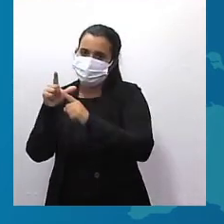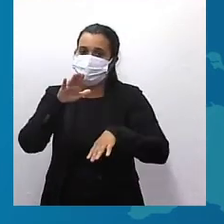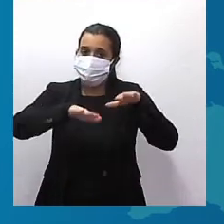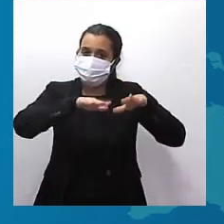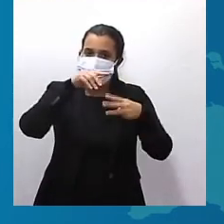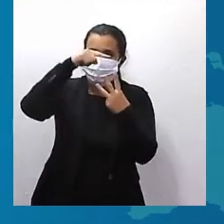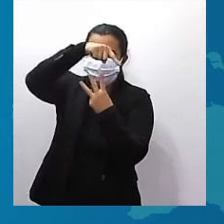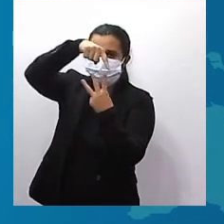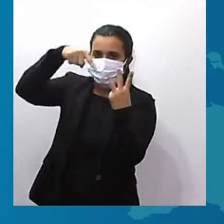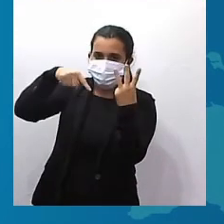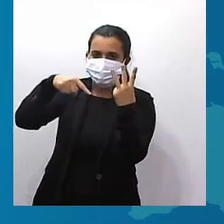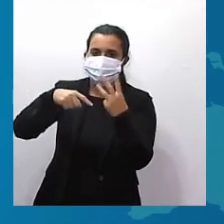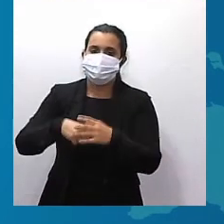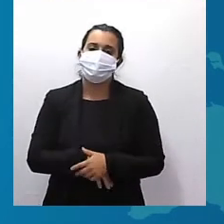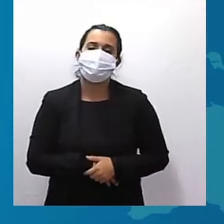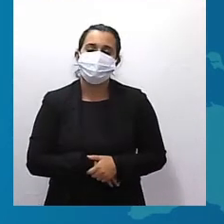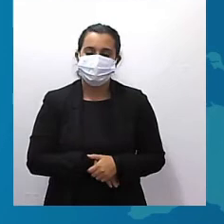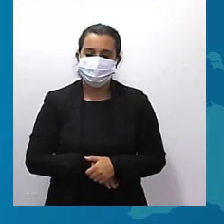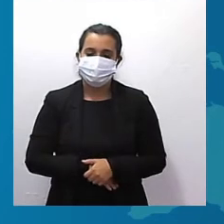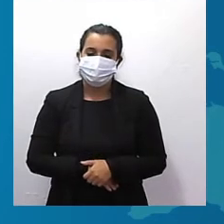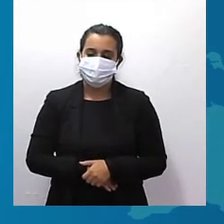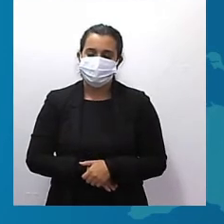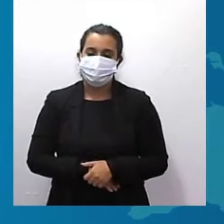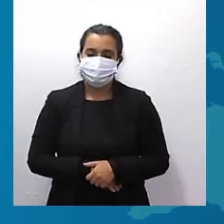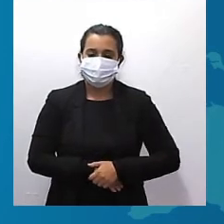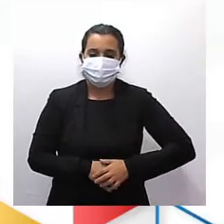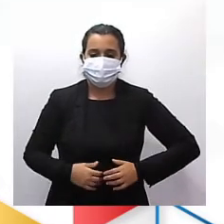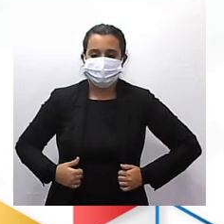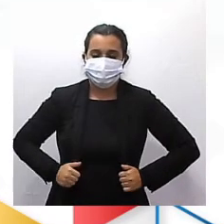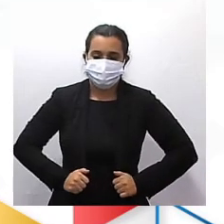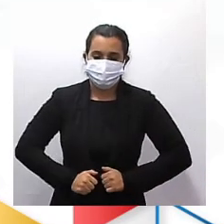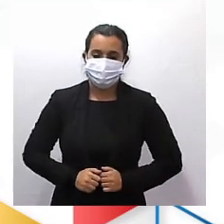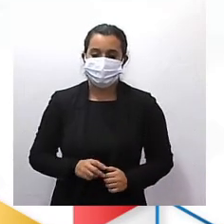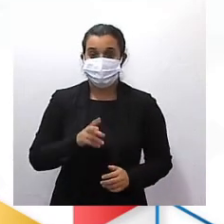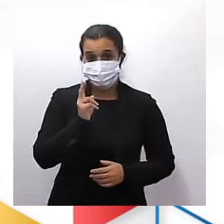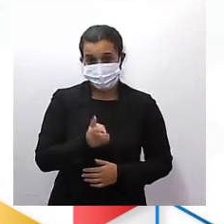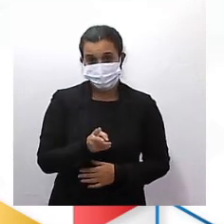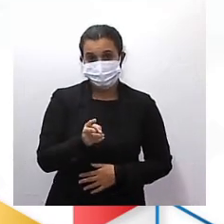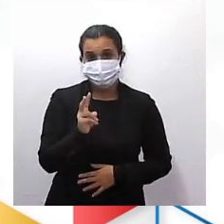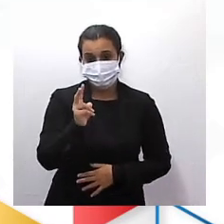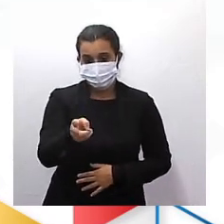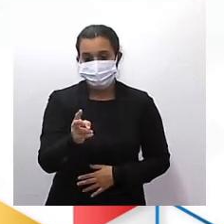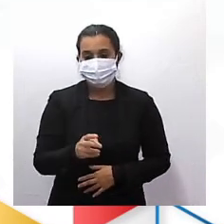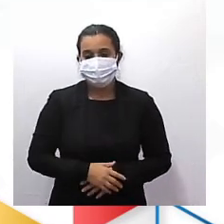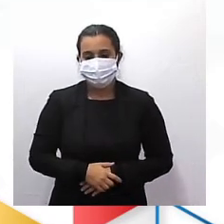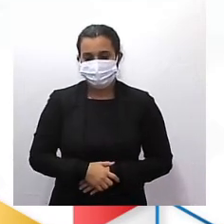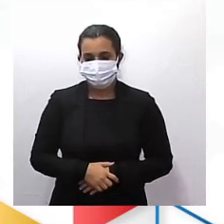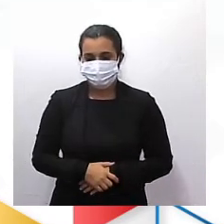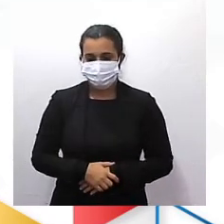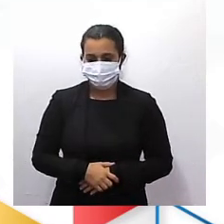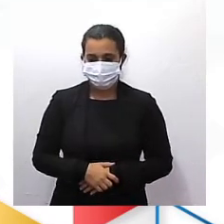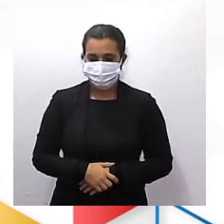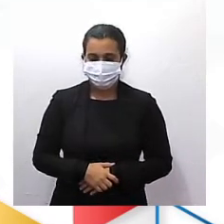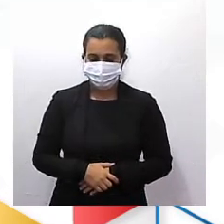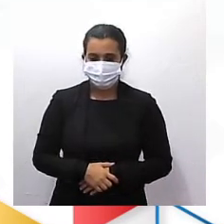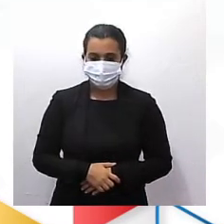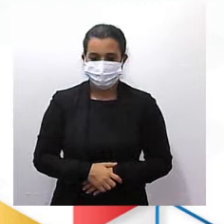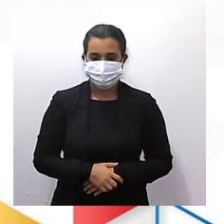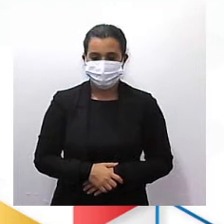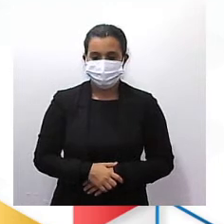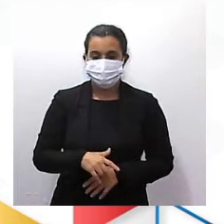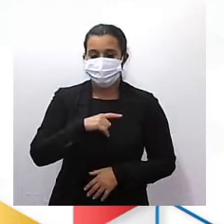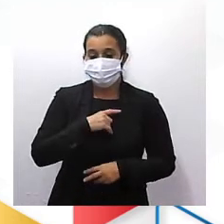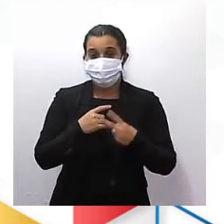ok? Dando sequência, olha só, I bring for you 2 examples, eu trouxe para vocês